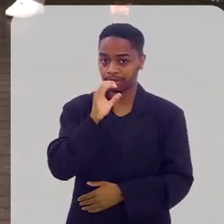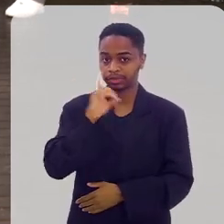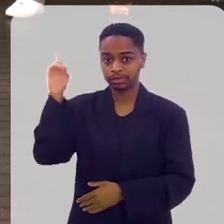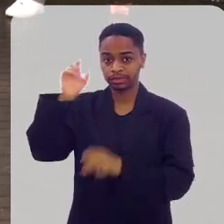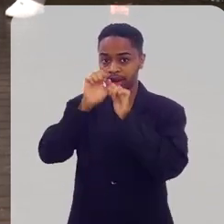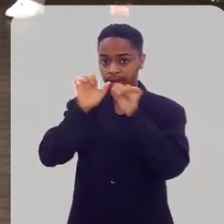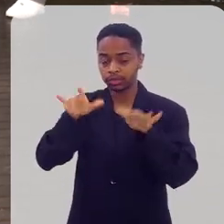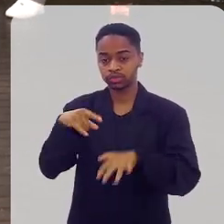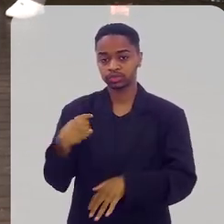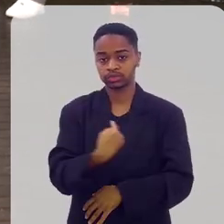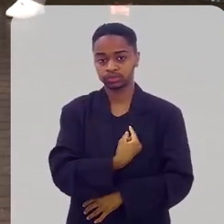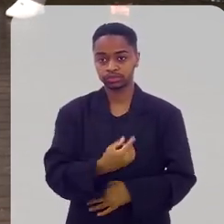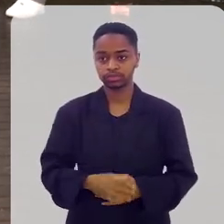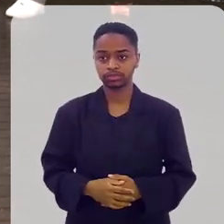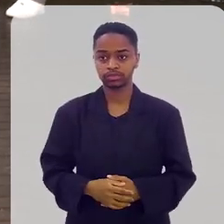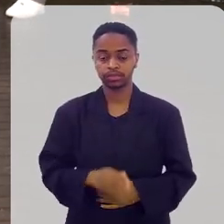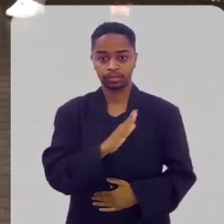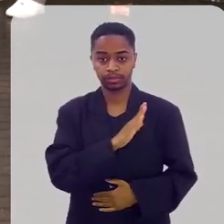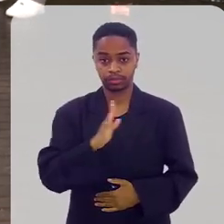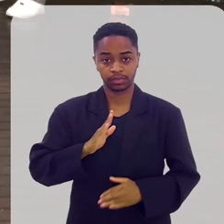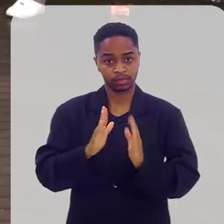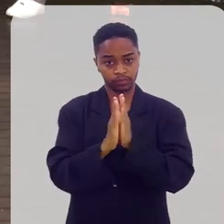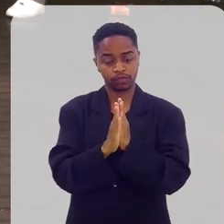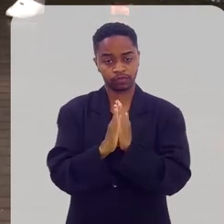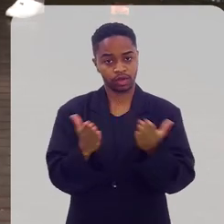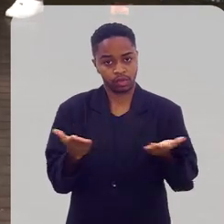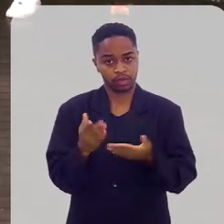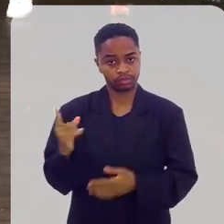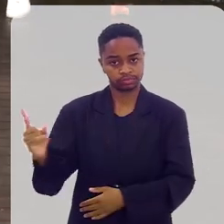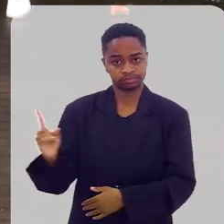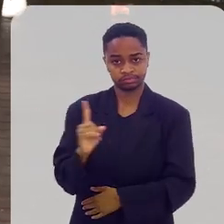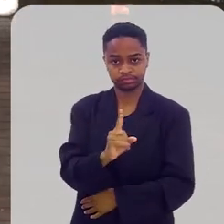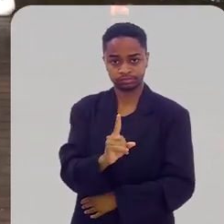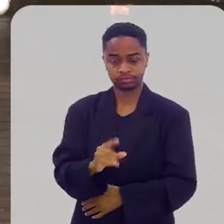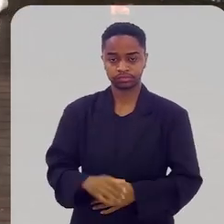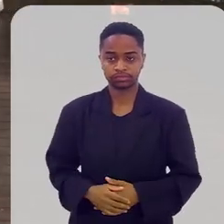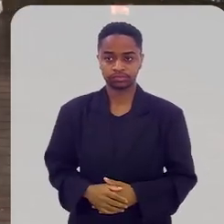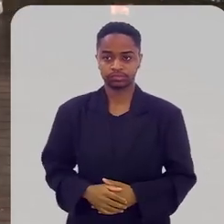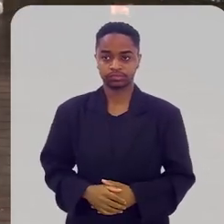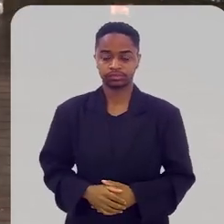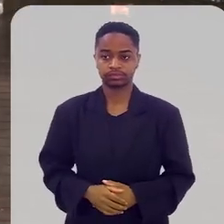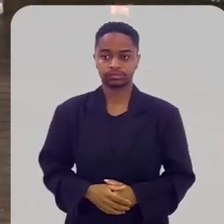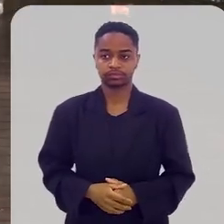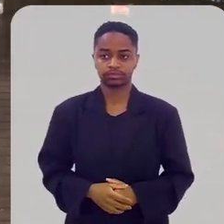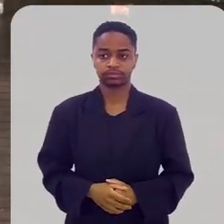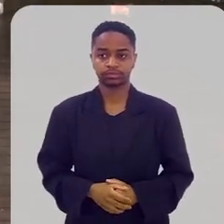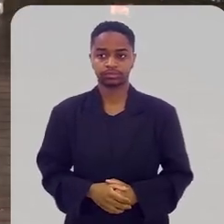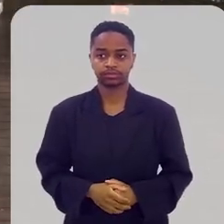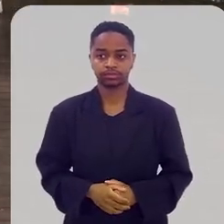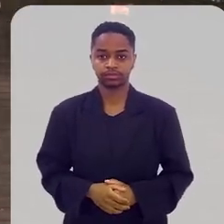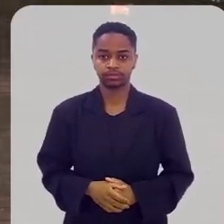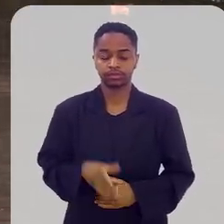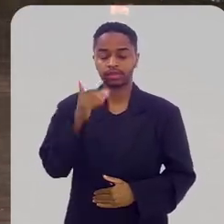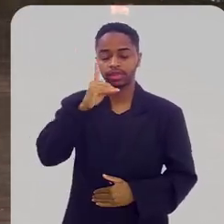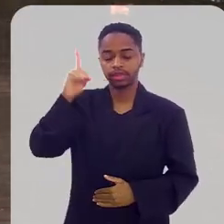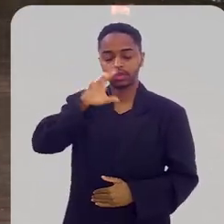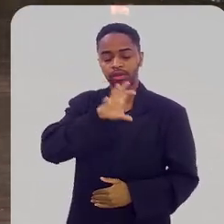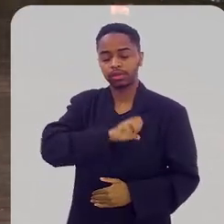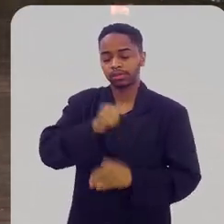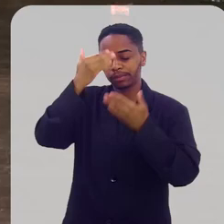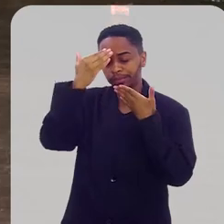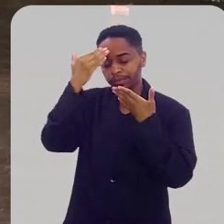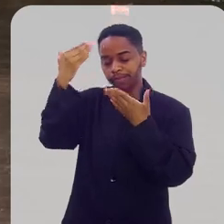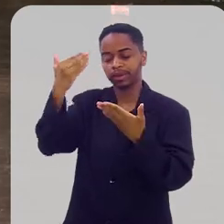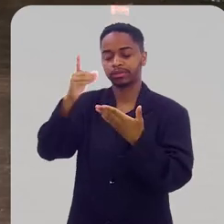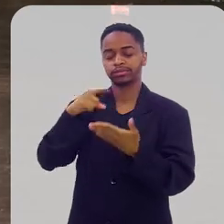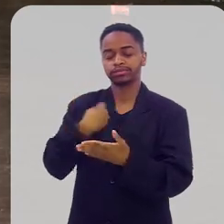Deus nos abençoe. Bispo, por favor, será aqui uma honra. Vou aqui ao meu lado também. Deus e amado, muito